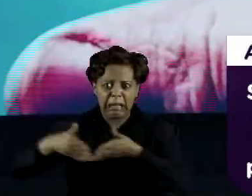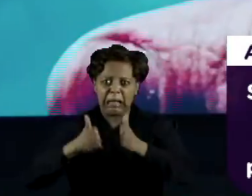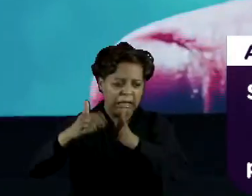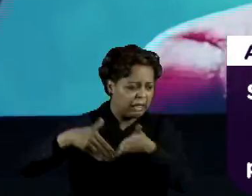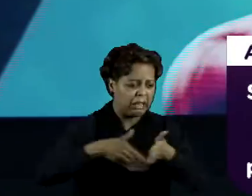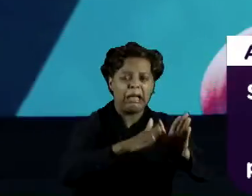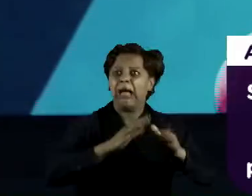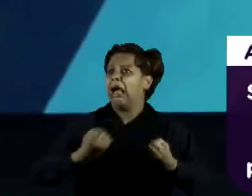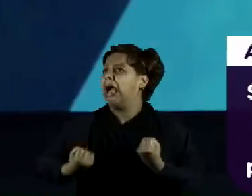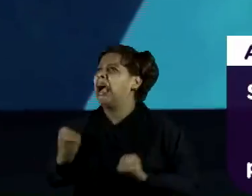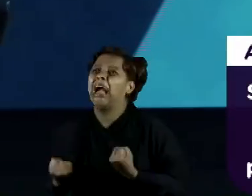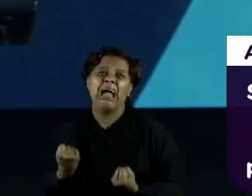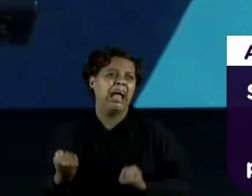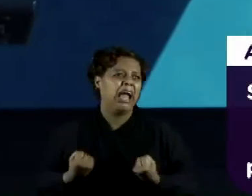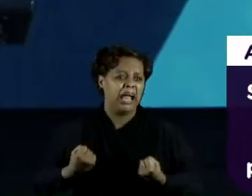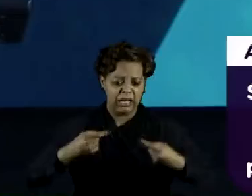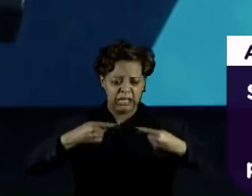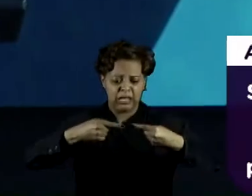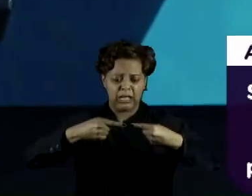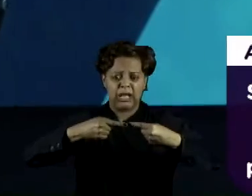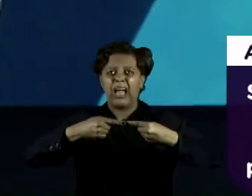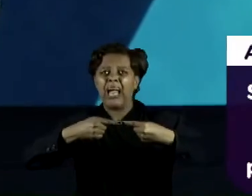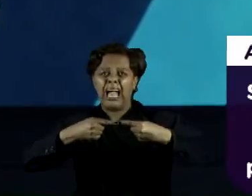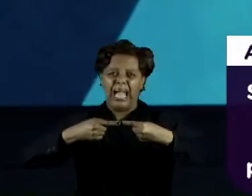A linha de partida